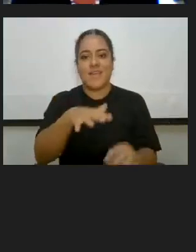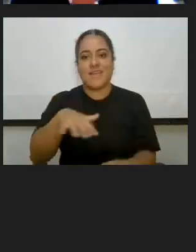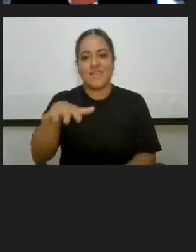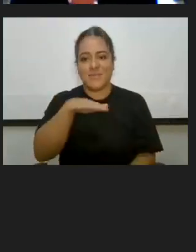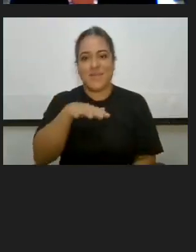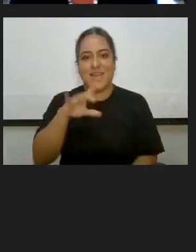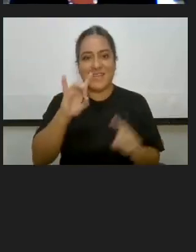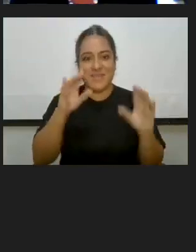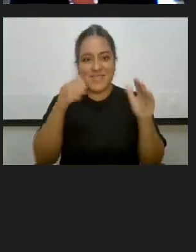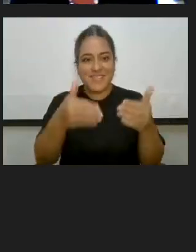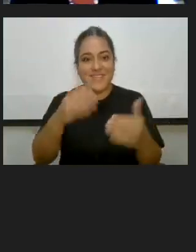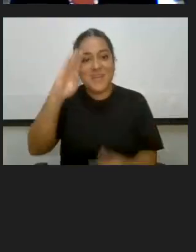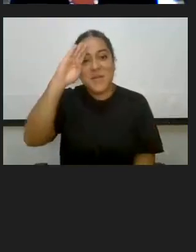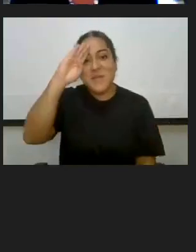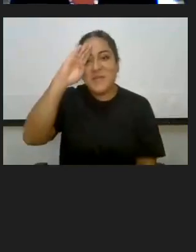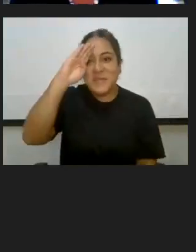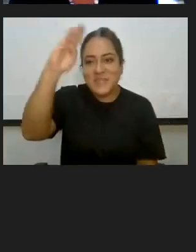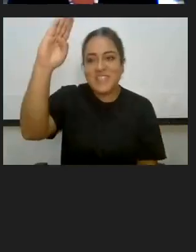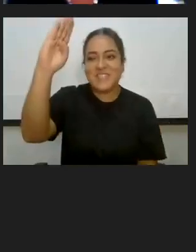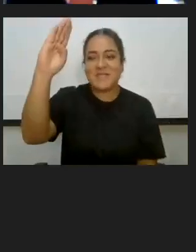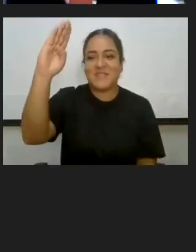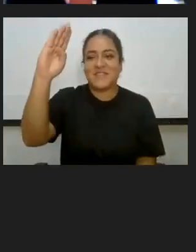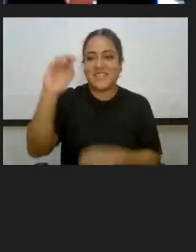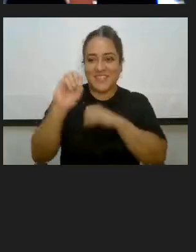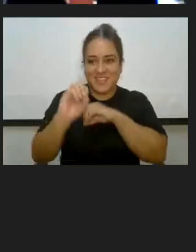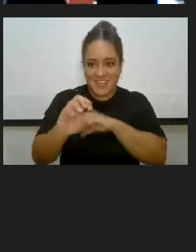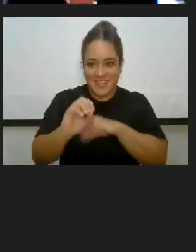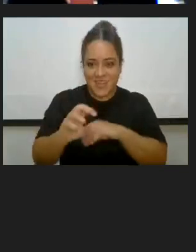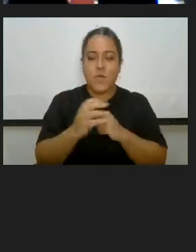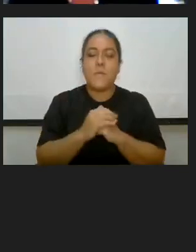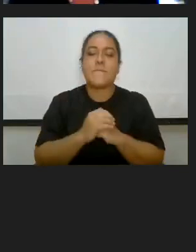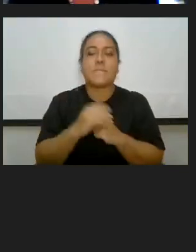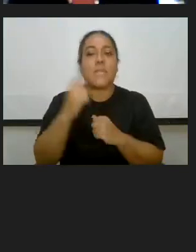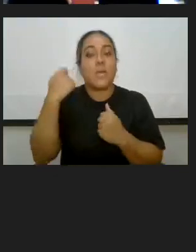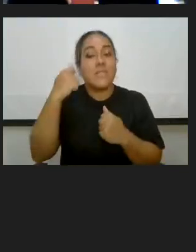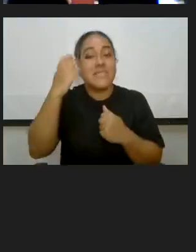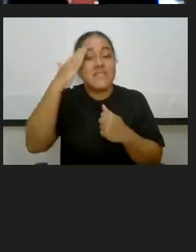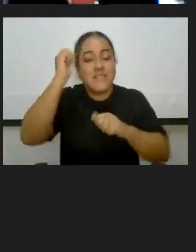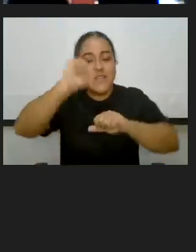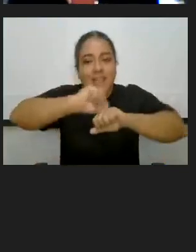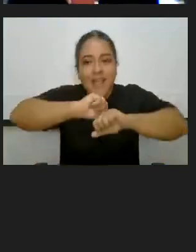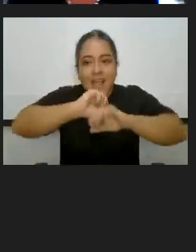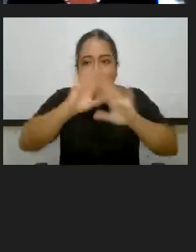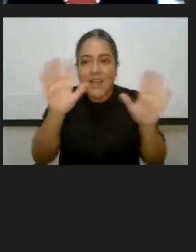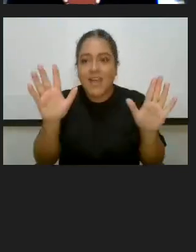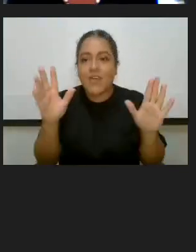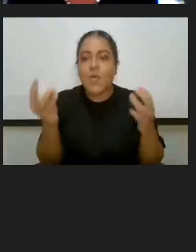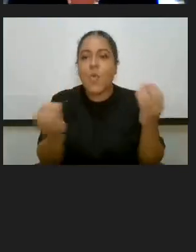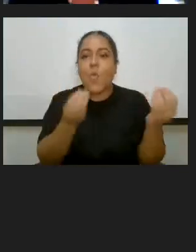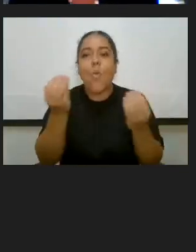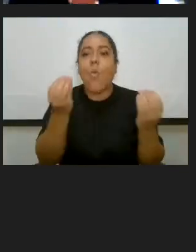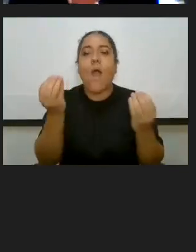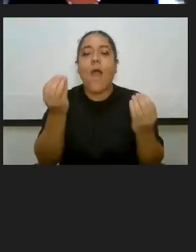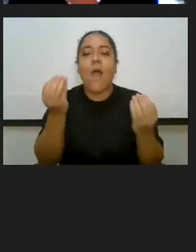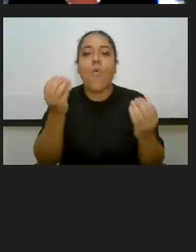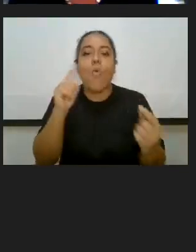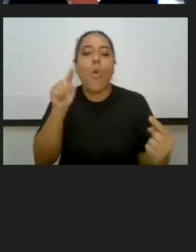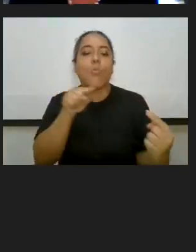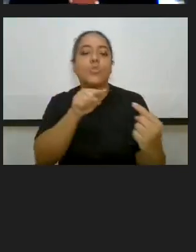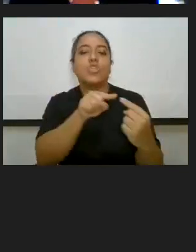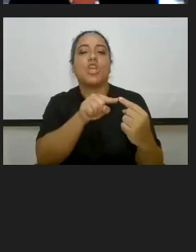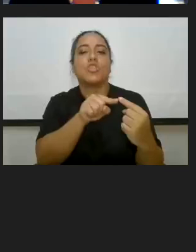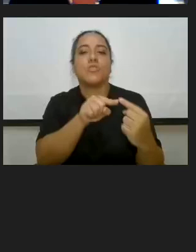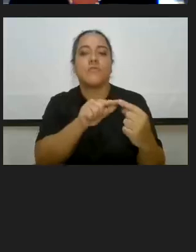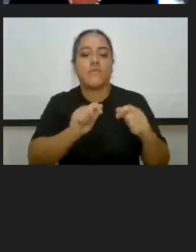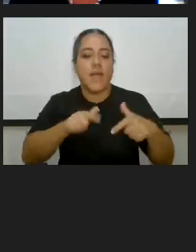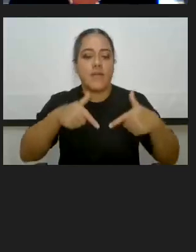específico, principalmente da educação, eu tenho que ter clareza qual é a intencionalidade das